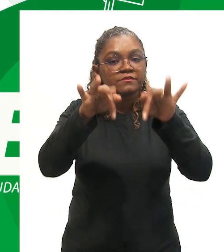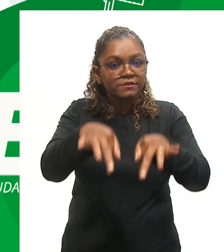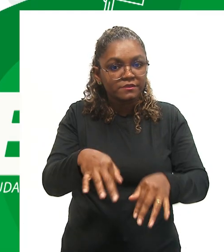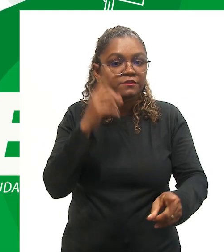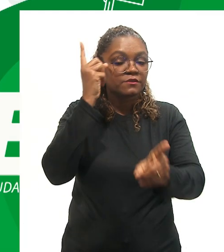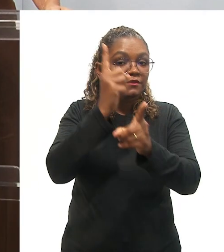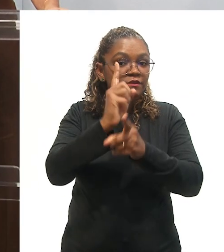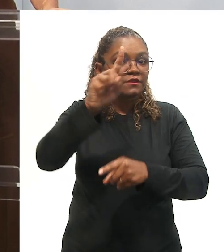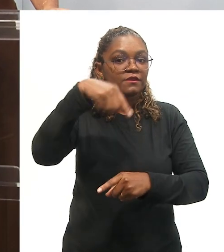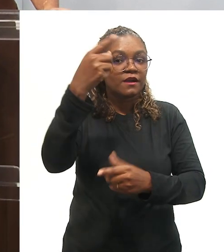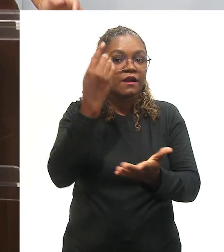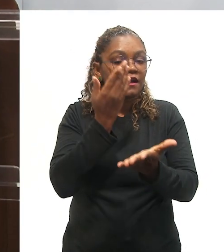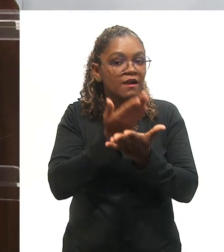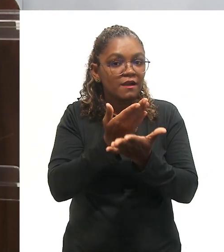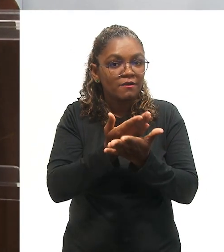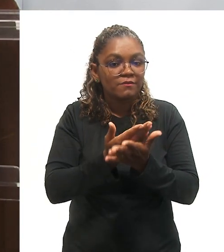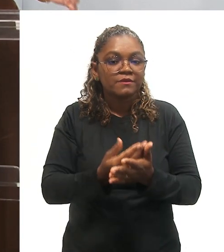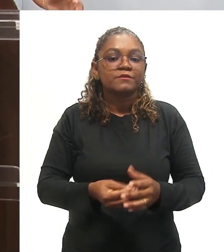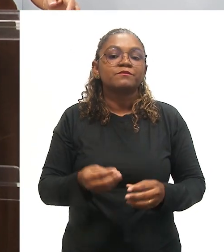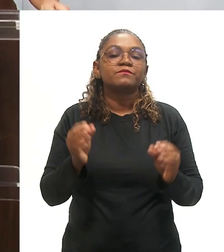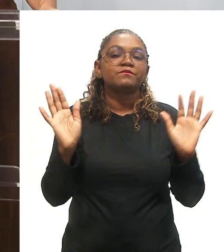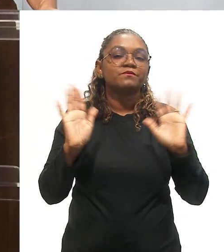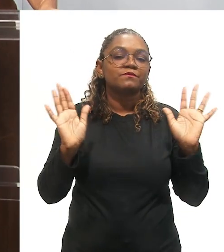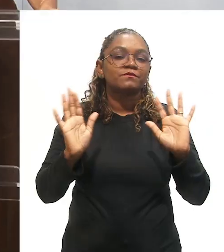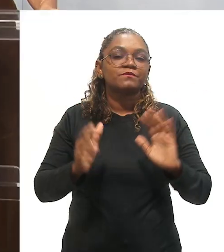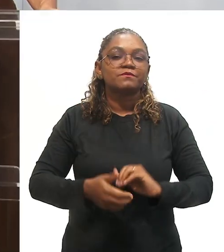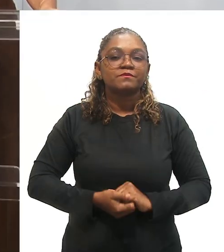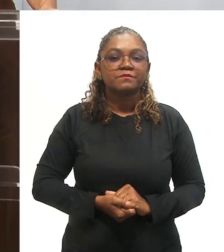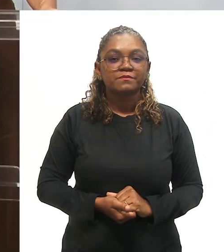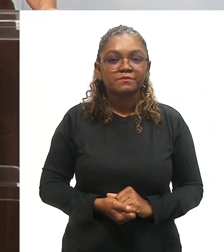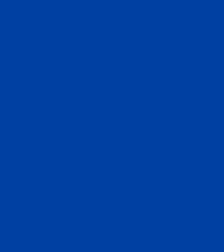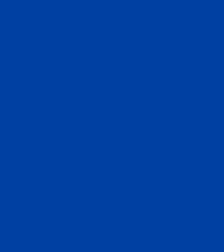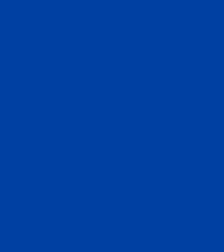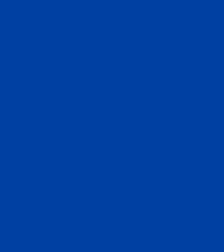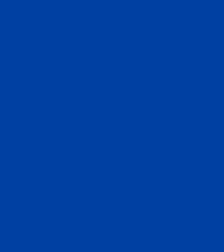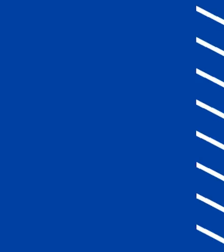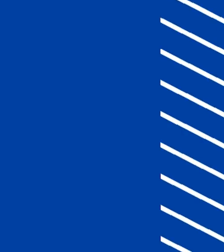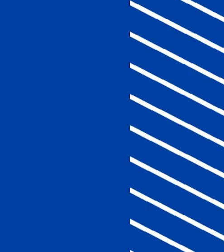aqui. Nos encontramos novamente na próxima aula. Até mais!